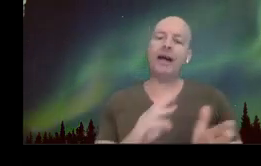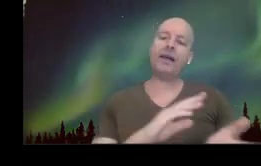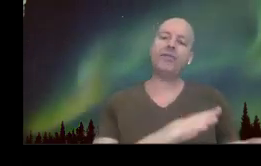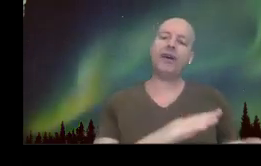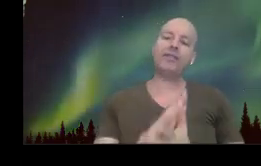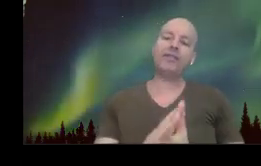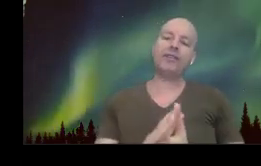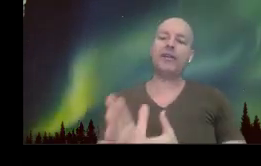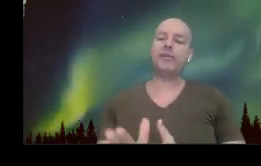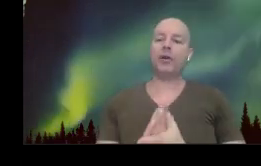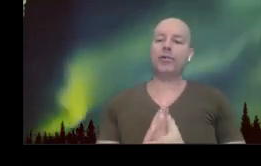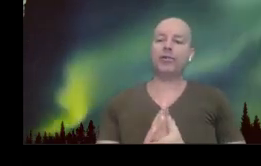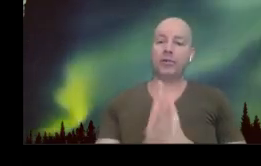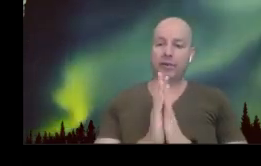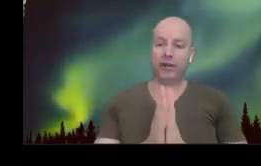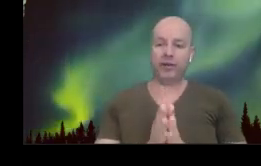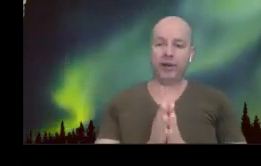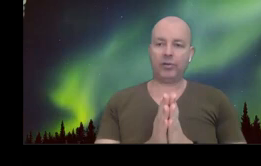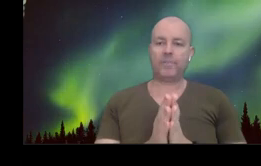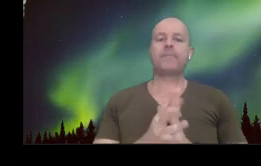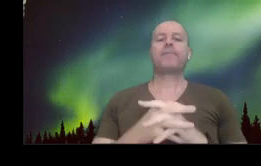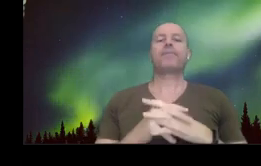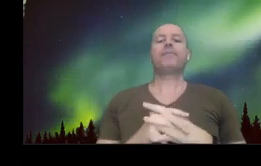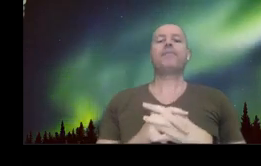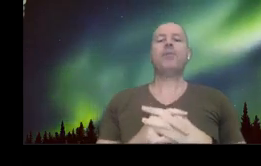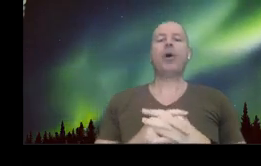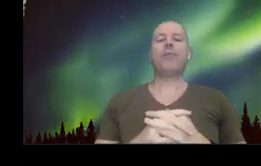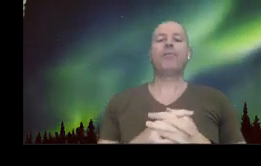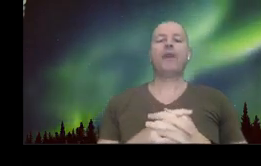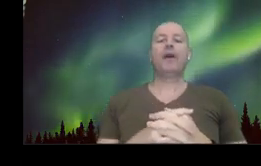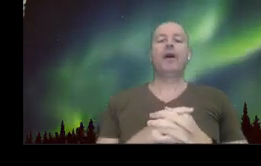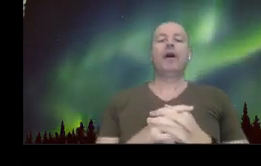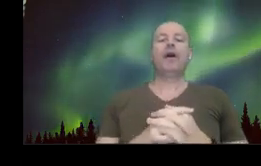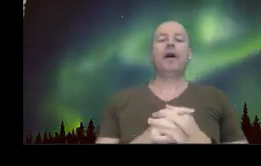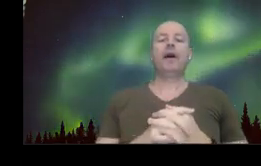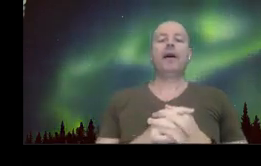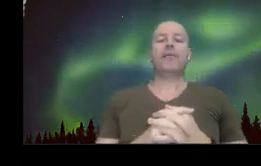vive lá é que vai fazer esse negócio. Tá certo? Bom,